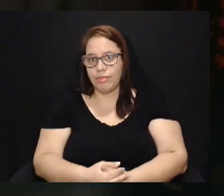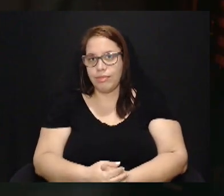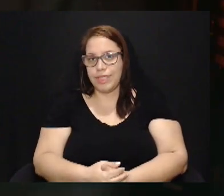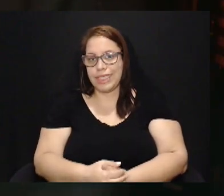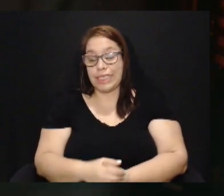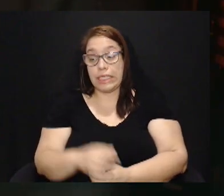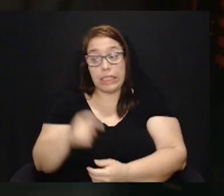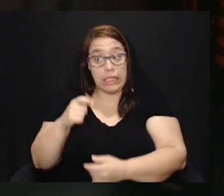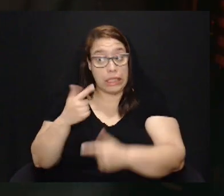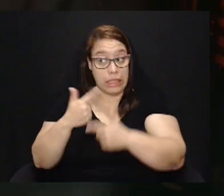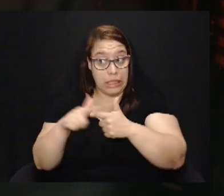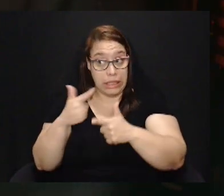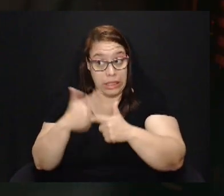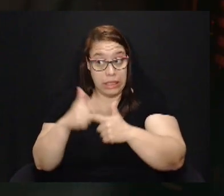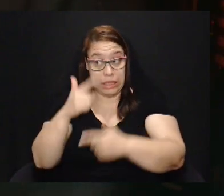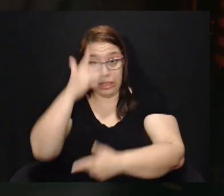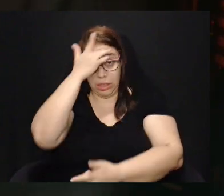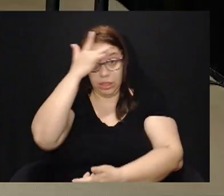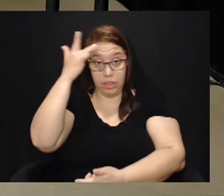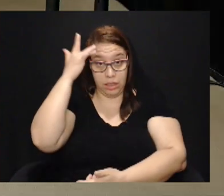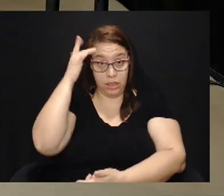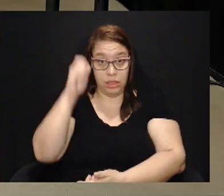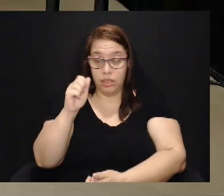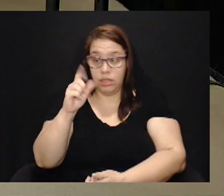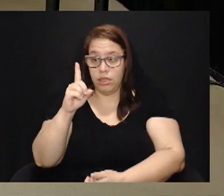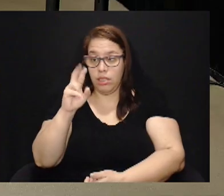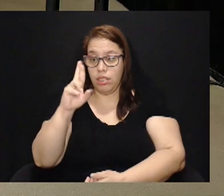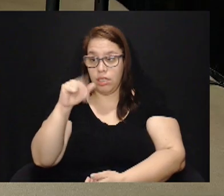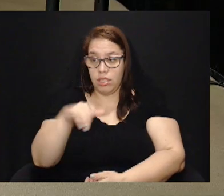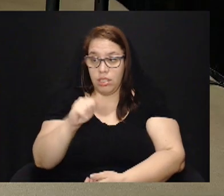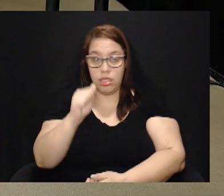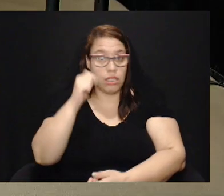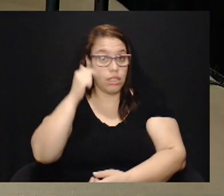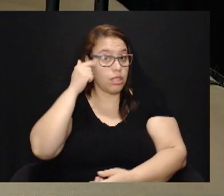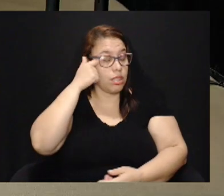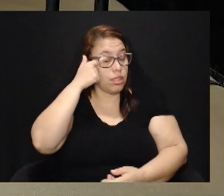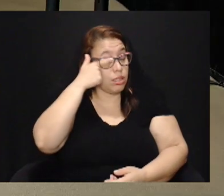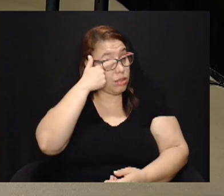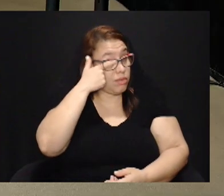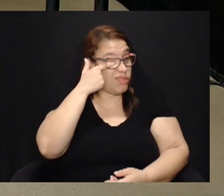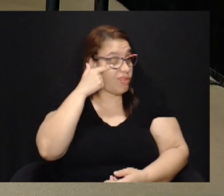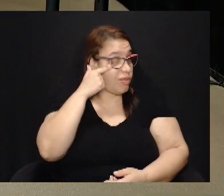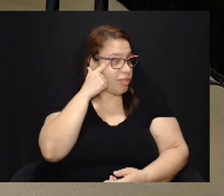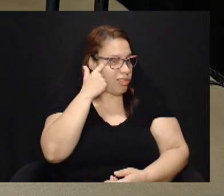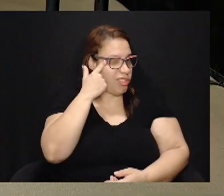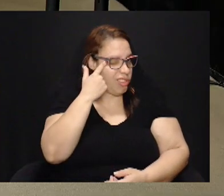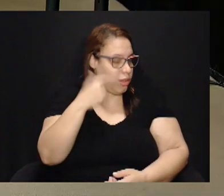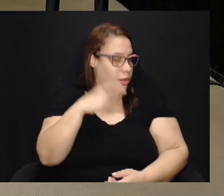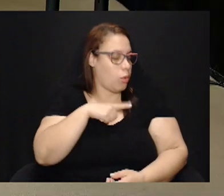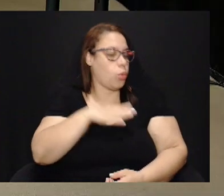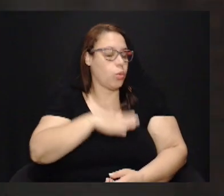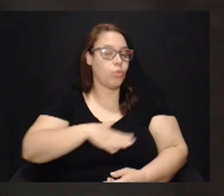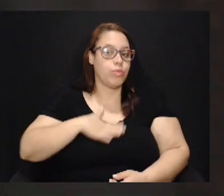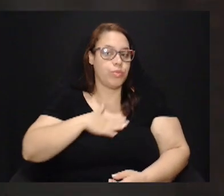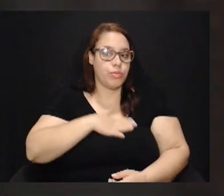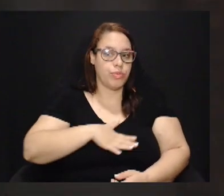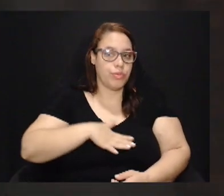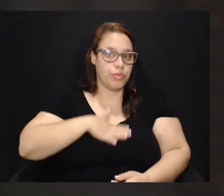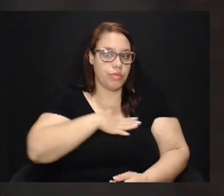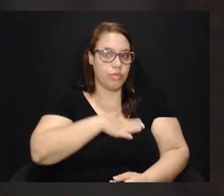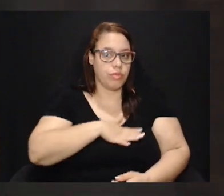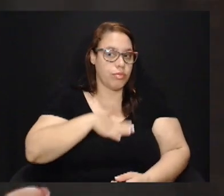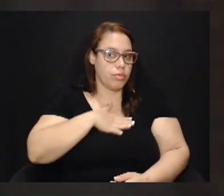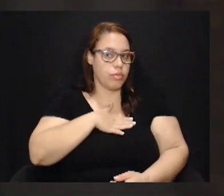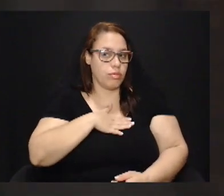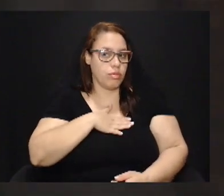gente fala de saúde mental, né, Adriana? Tudo que a gente vai ter de prazer, né, é como se fosse,